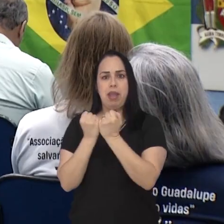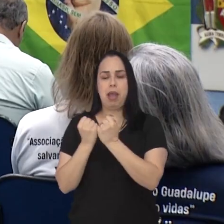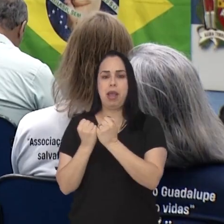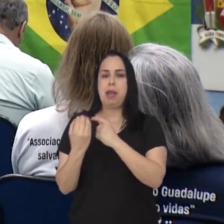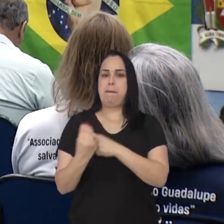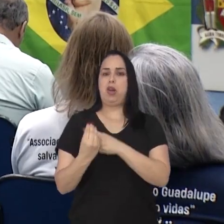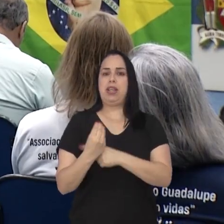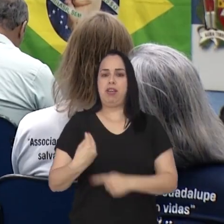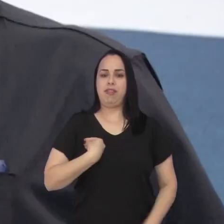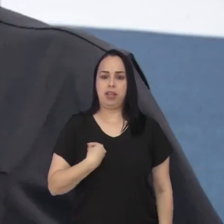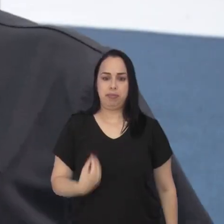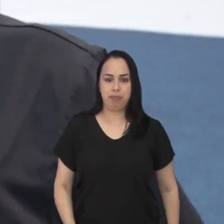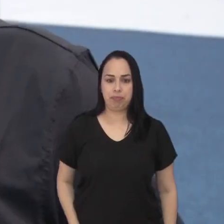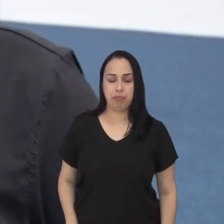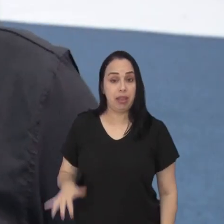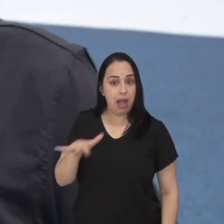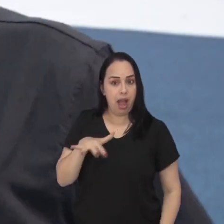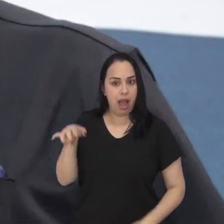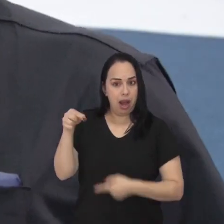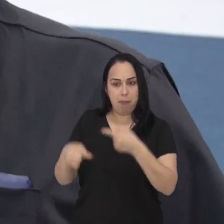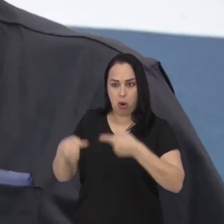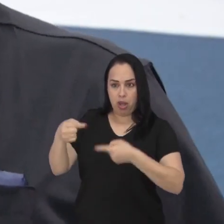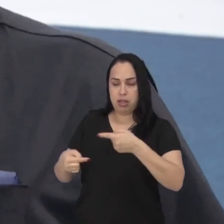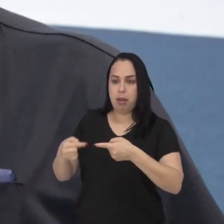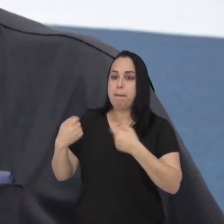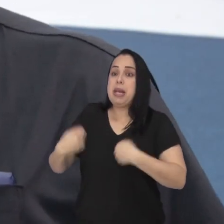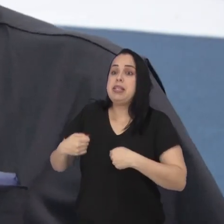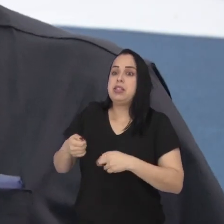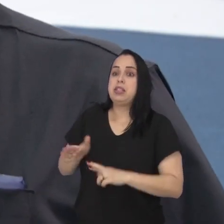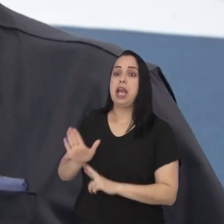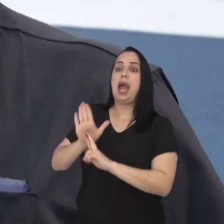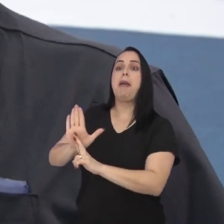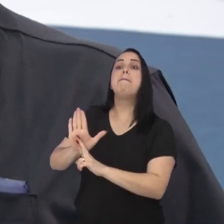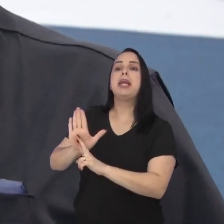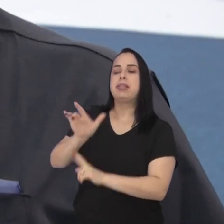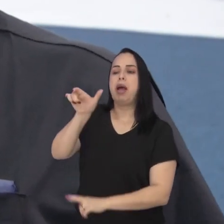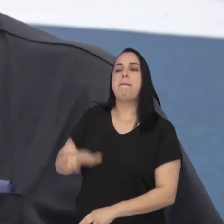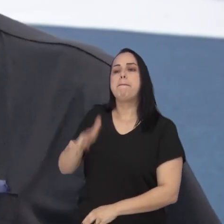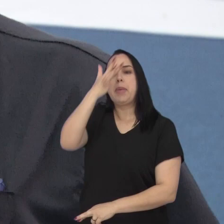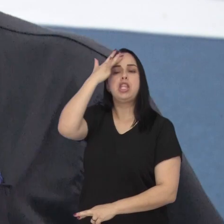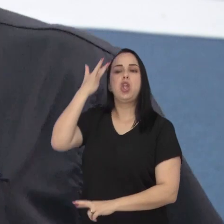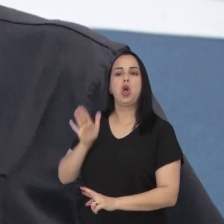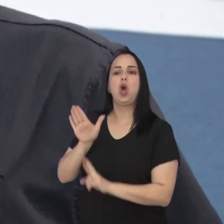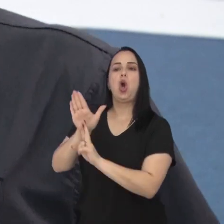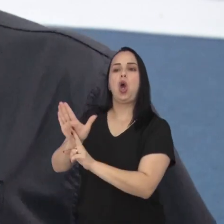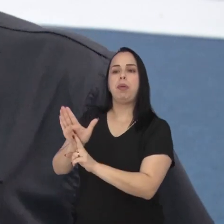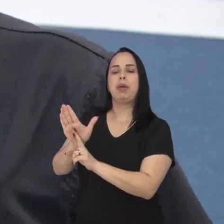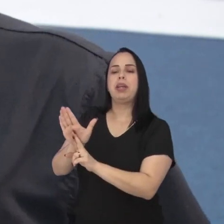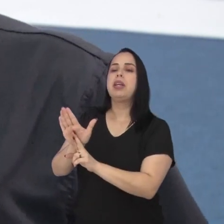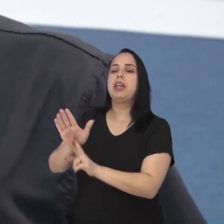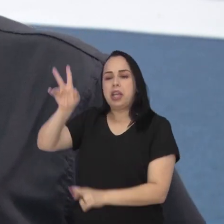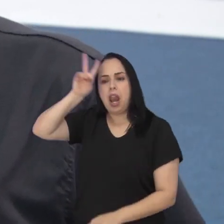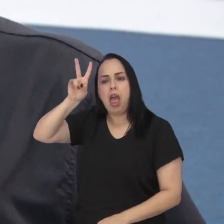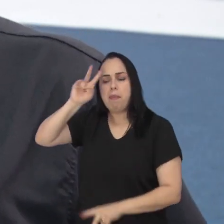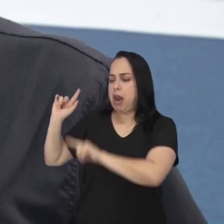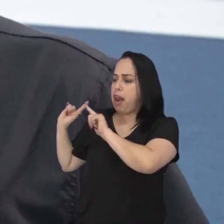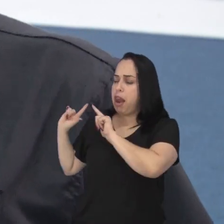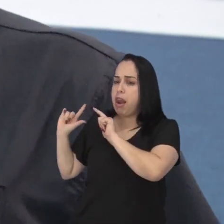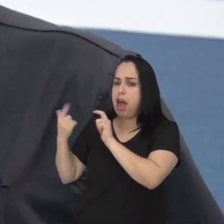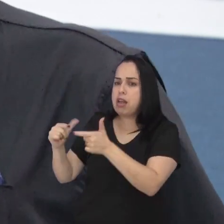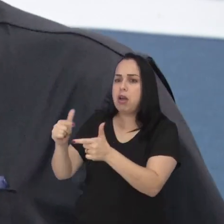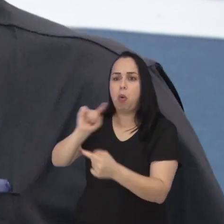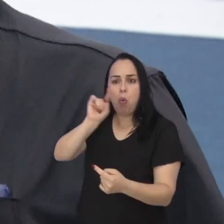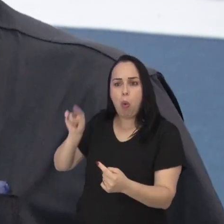a defesa da vida. Eu acho que na política a gente precisa de ter representante que traga o conservadorismo,